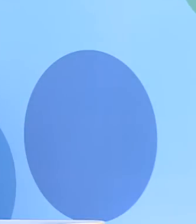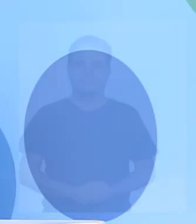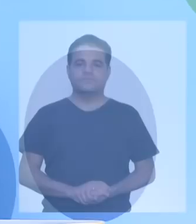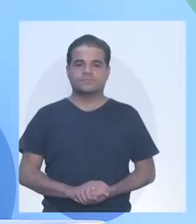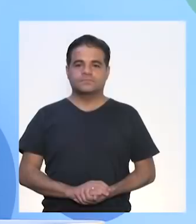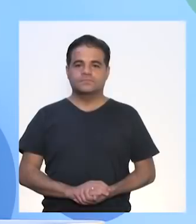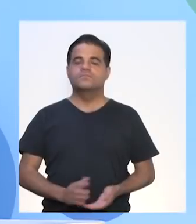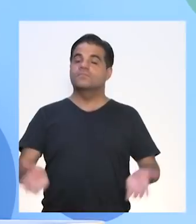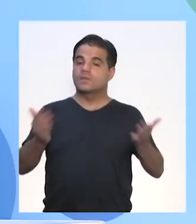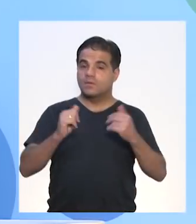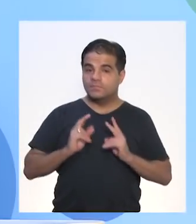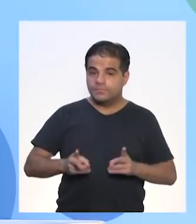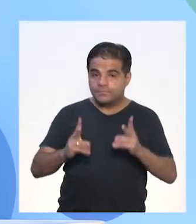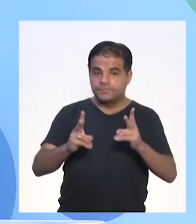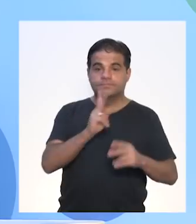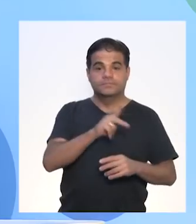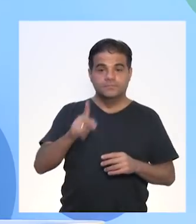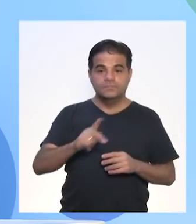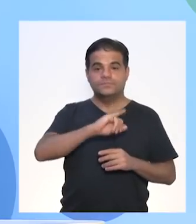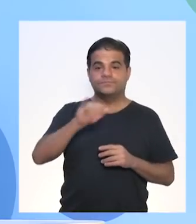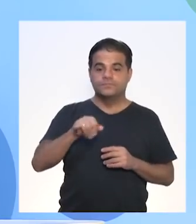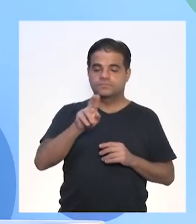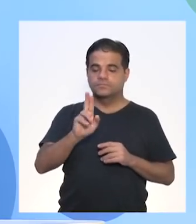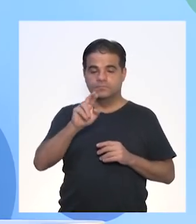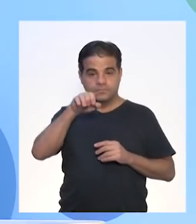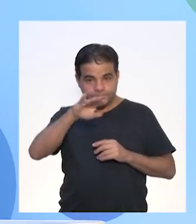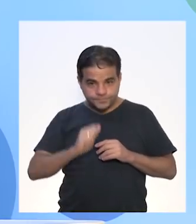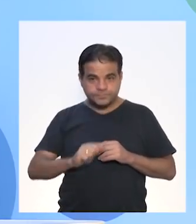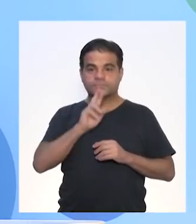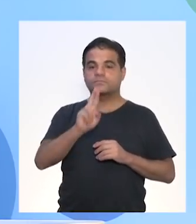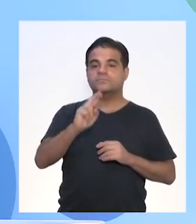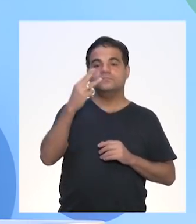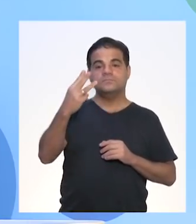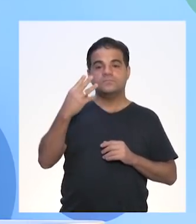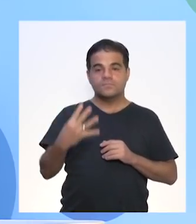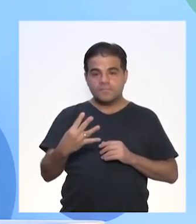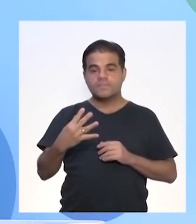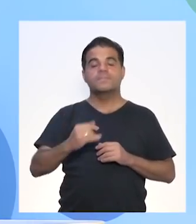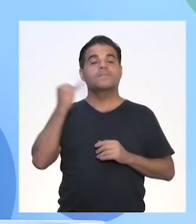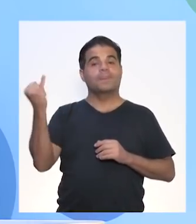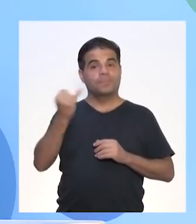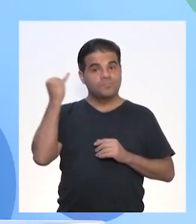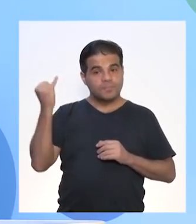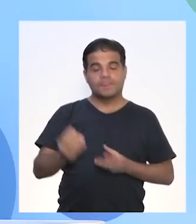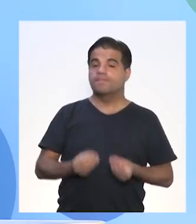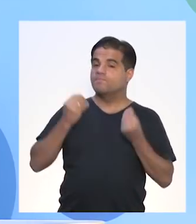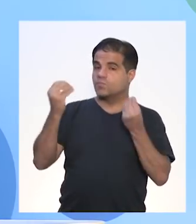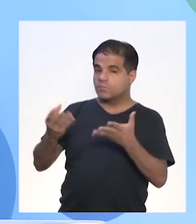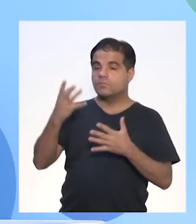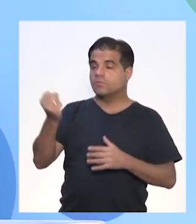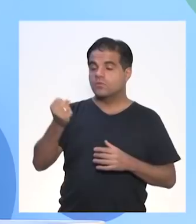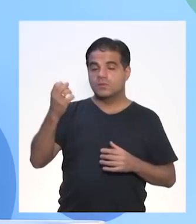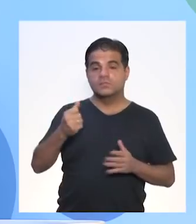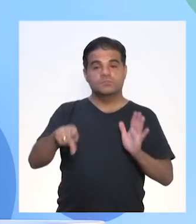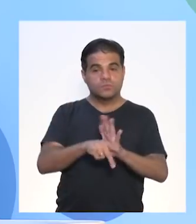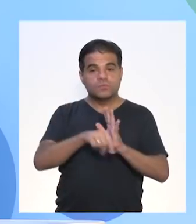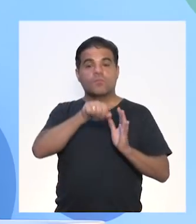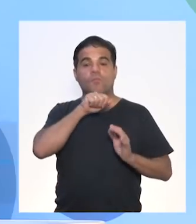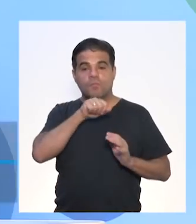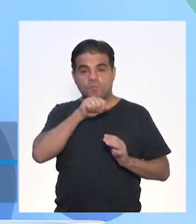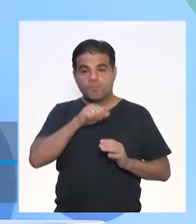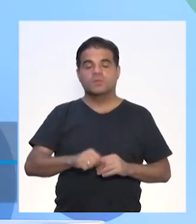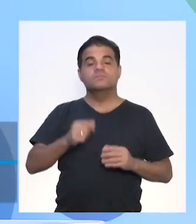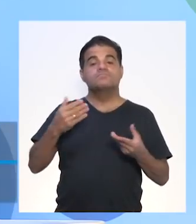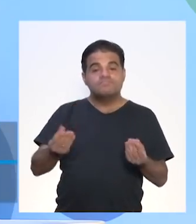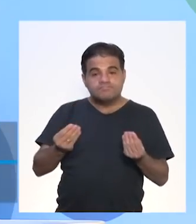Vamos lá, então. A Pro Jurema já respondeu a 3 e a 4. 3. A importância da doação do leite materno. 4.